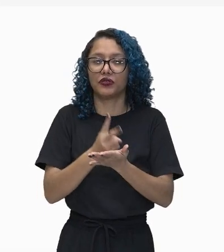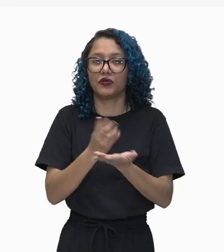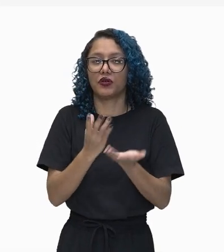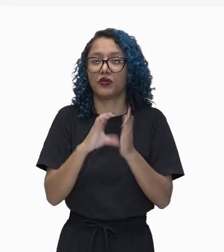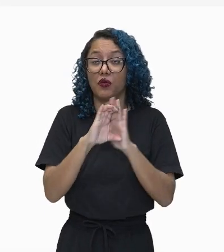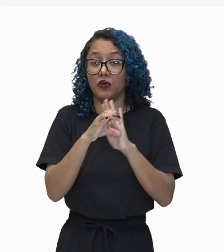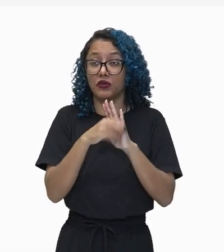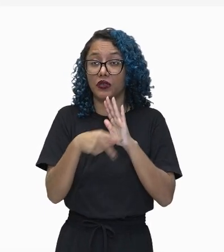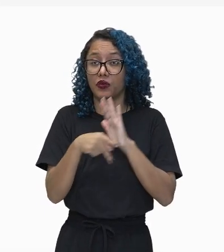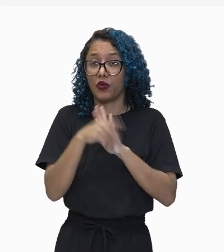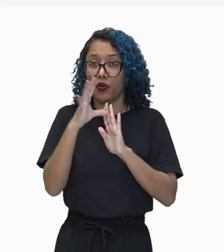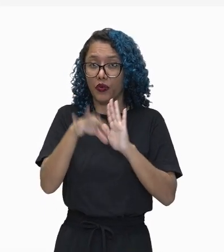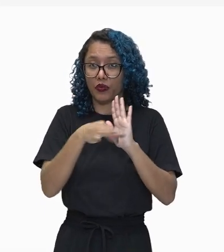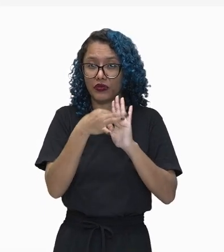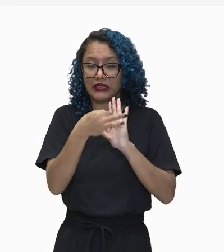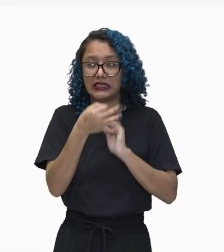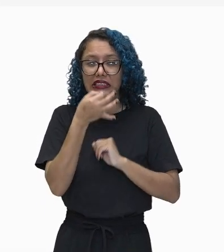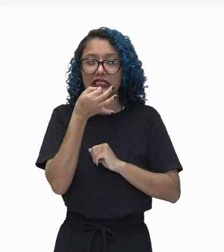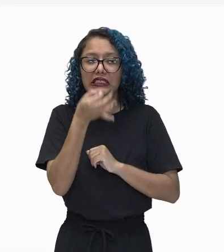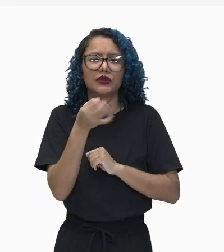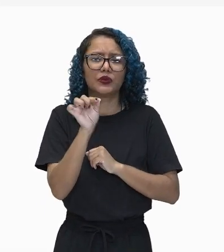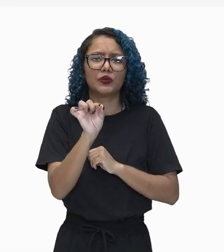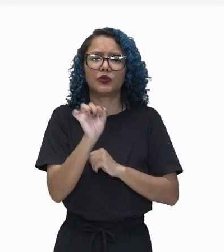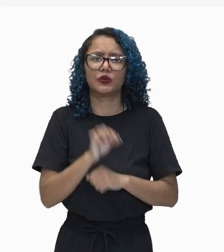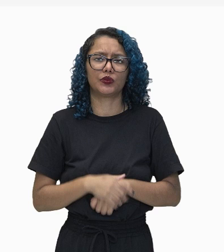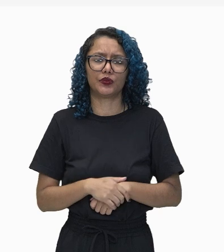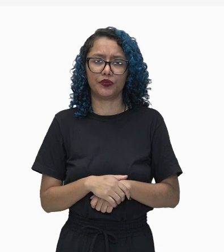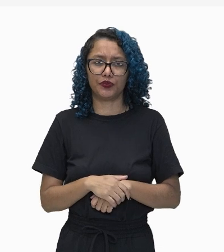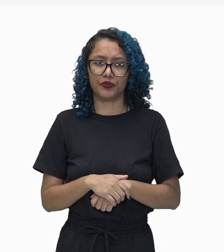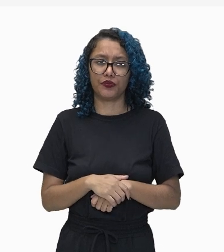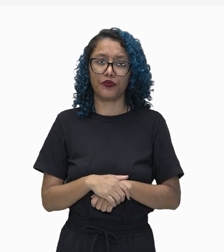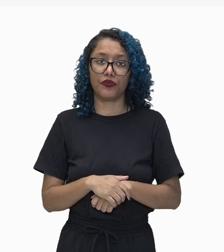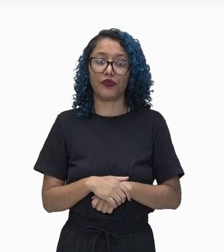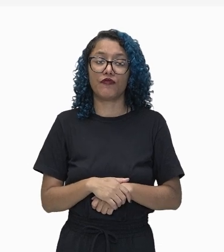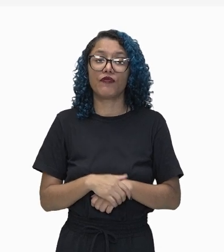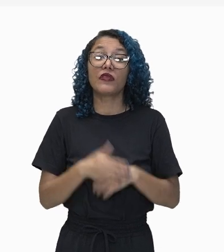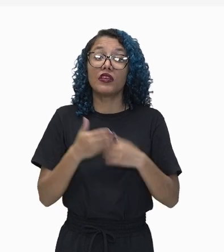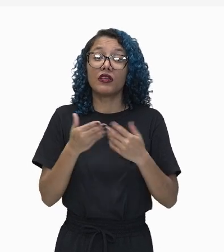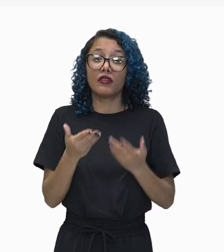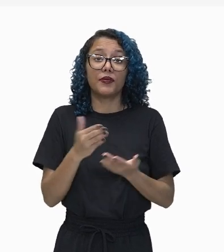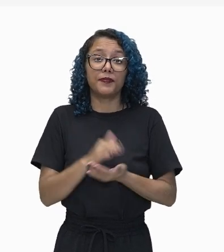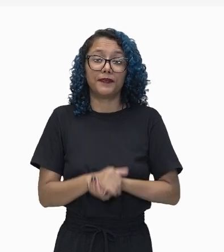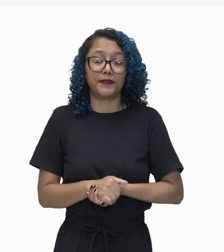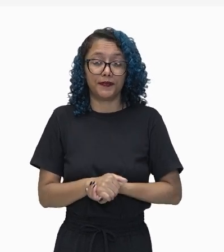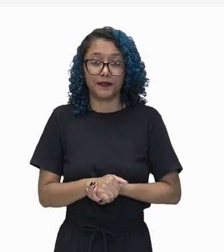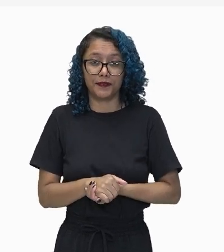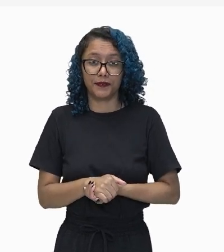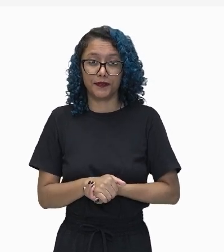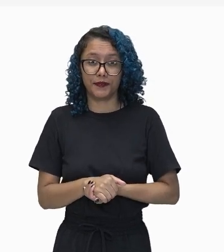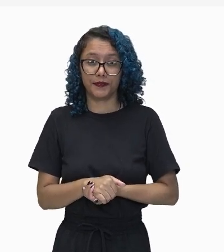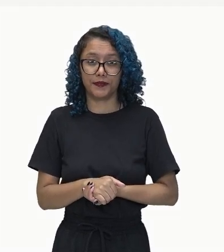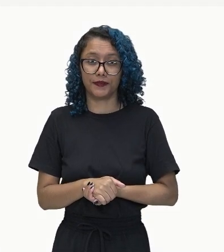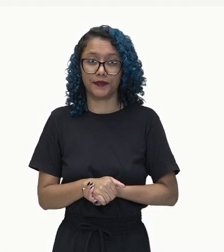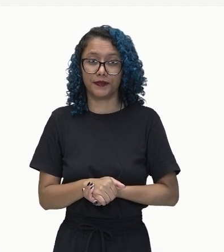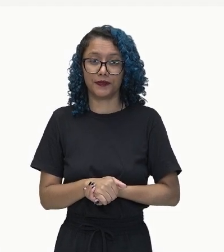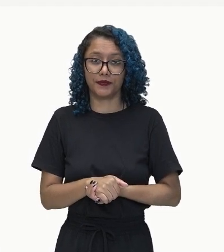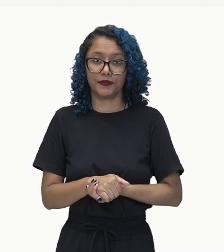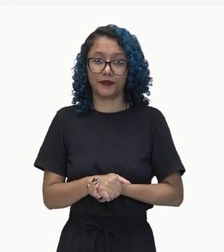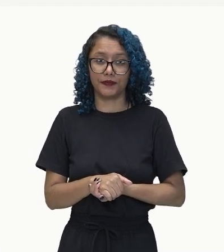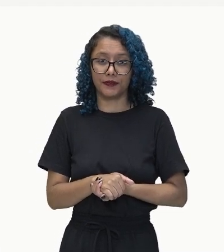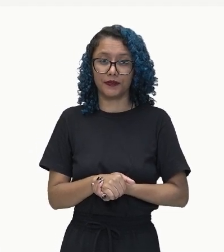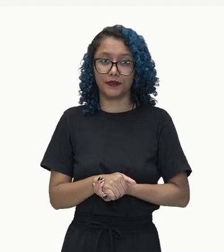uma resenha crítica. Muito bem, resenha crítica é um gênero que